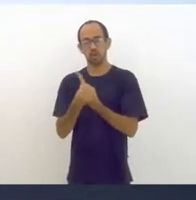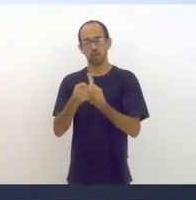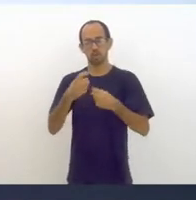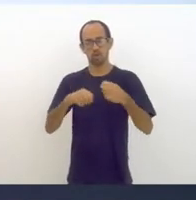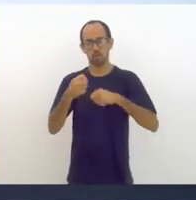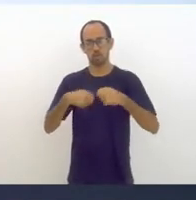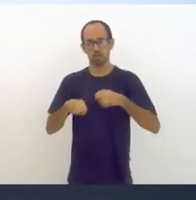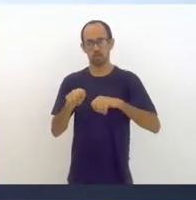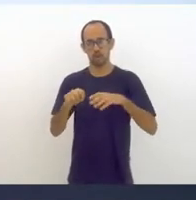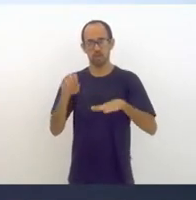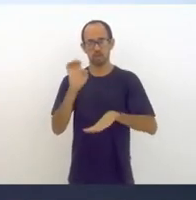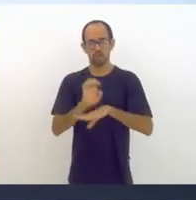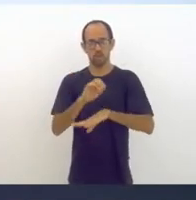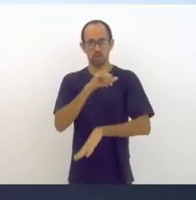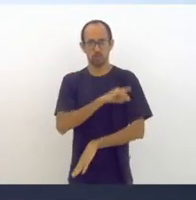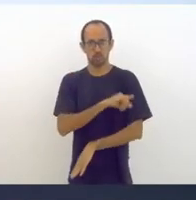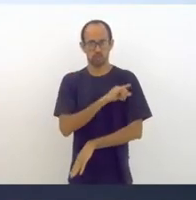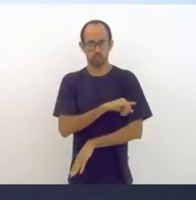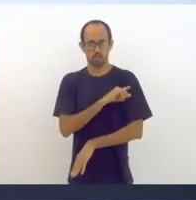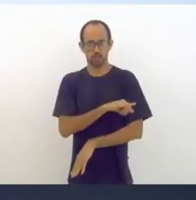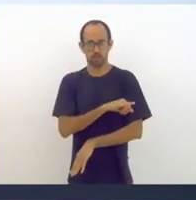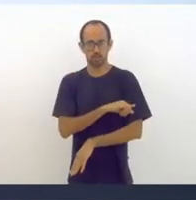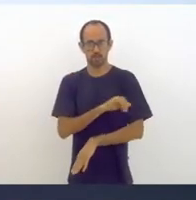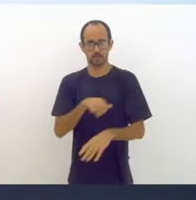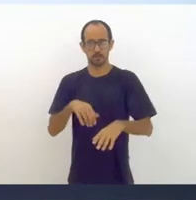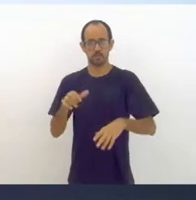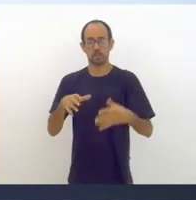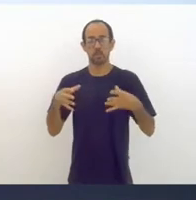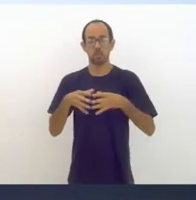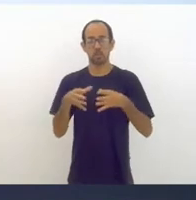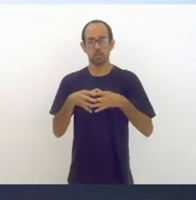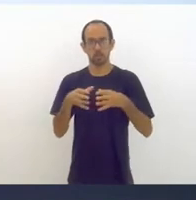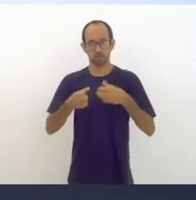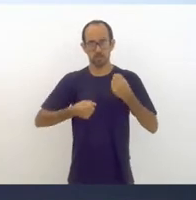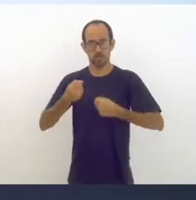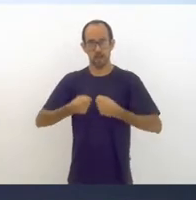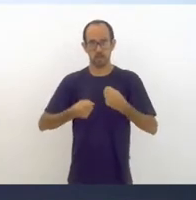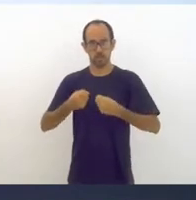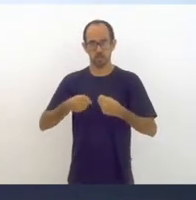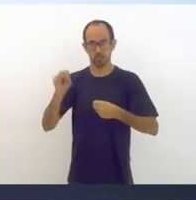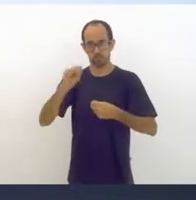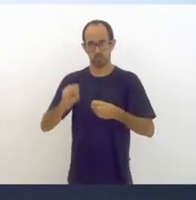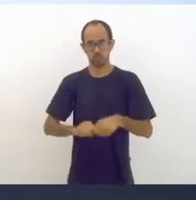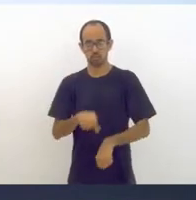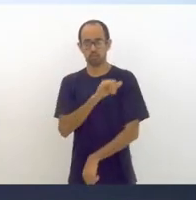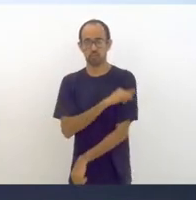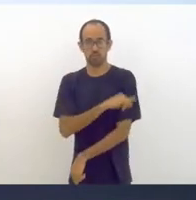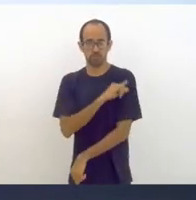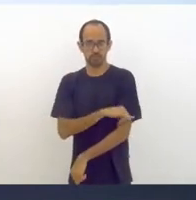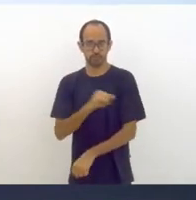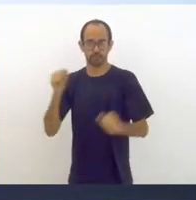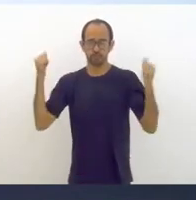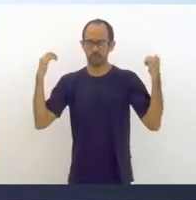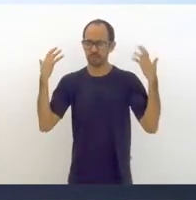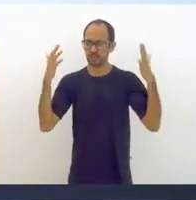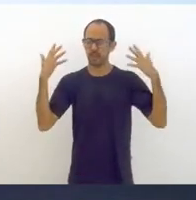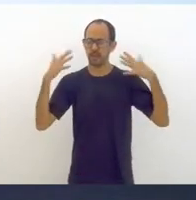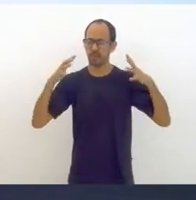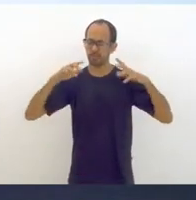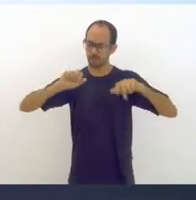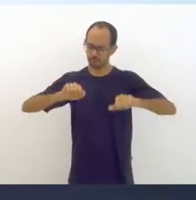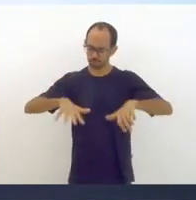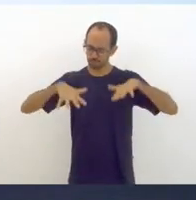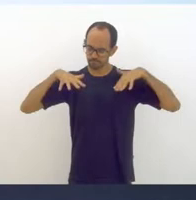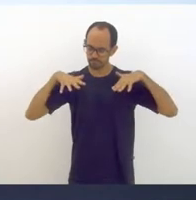Janeiro. Por fim, o cluster automotivo sul-fluminense celebra a realização da presente audiência pública,